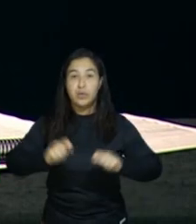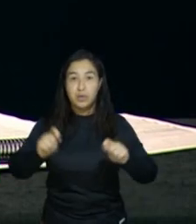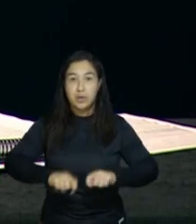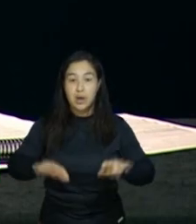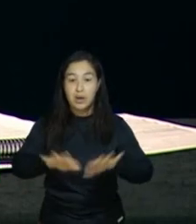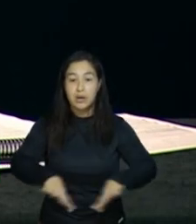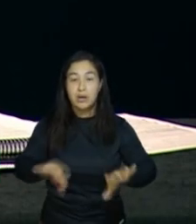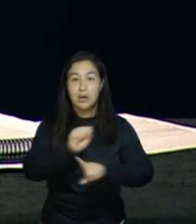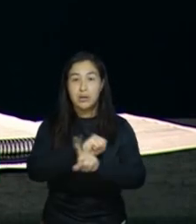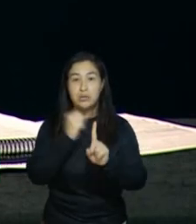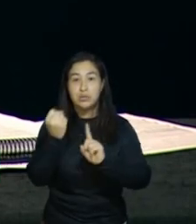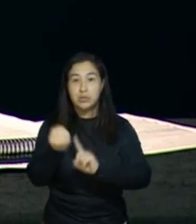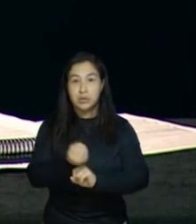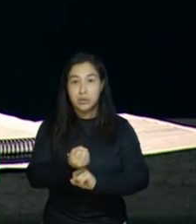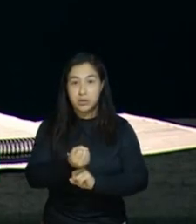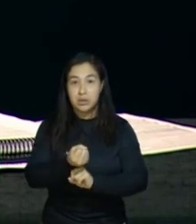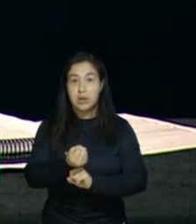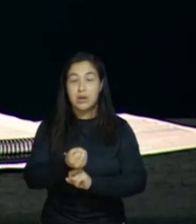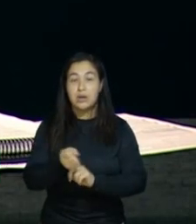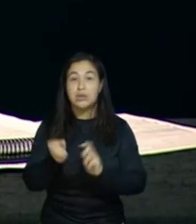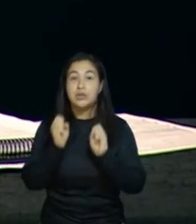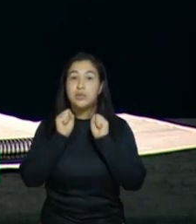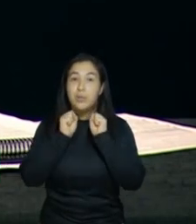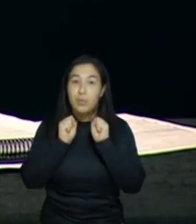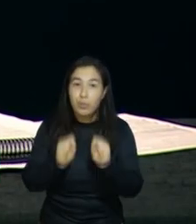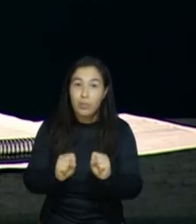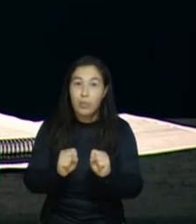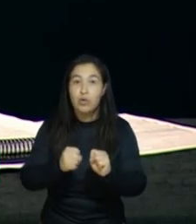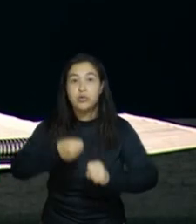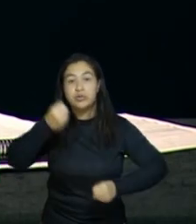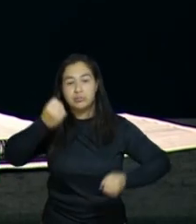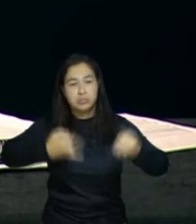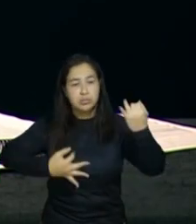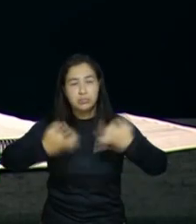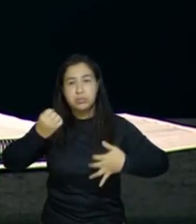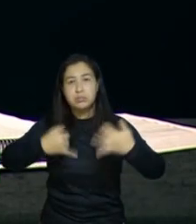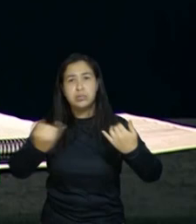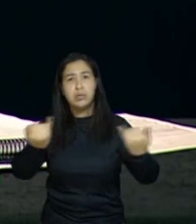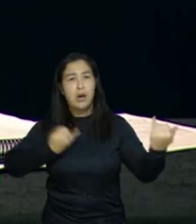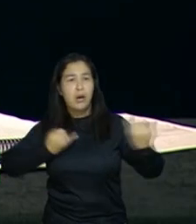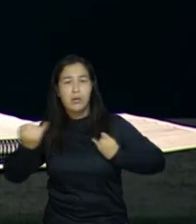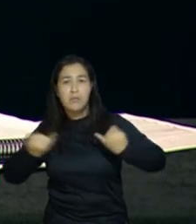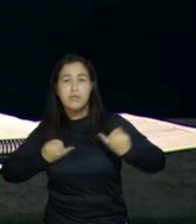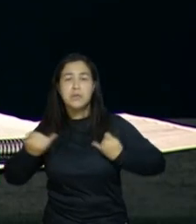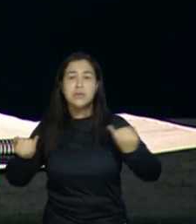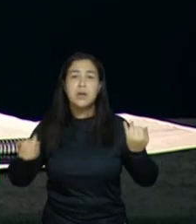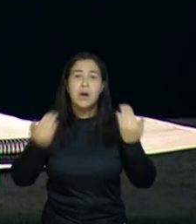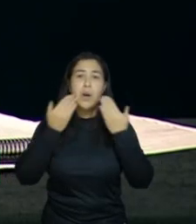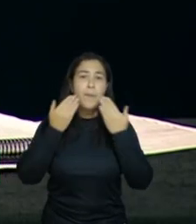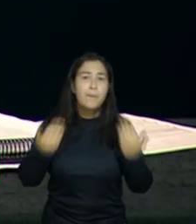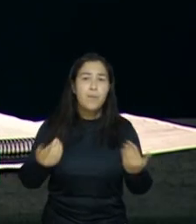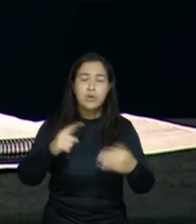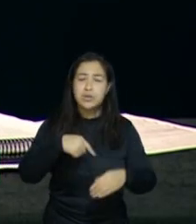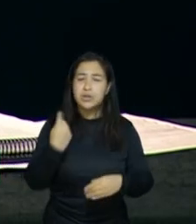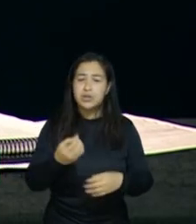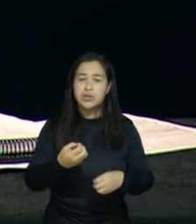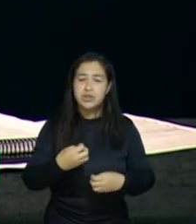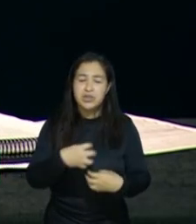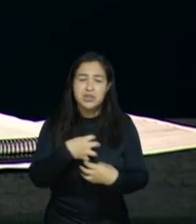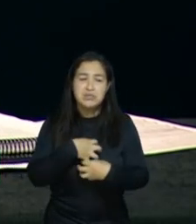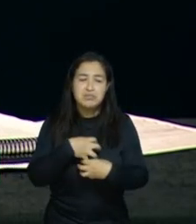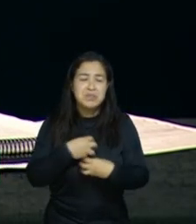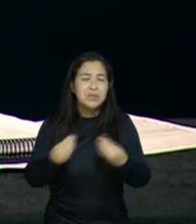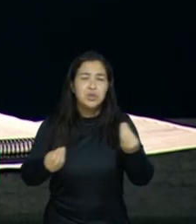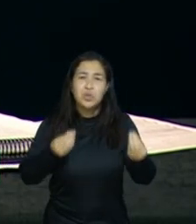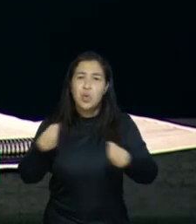sociedade regional a oportunidade de falarem com os parlamentares, de expressarem os seus sentimentos através de todos